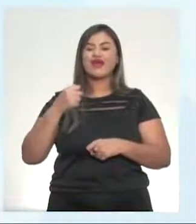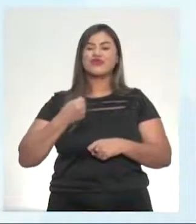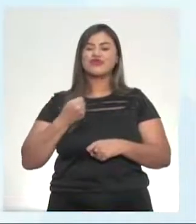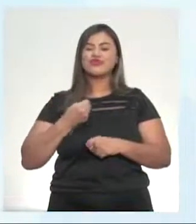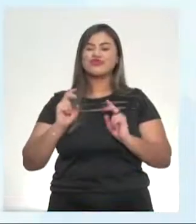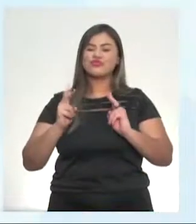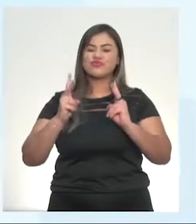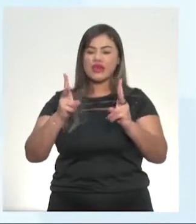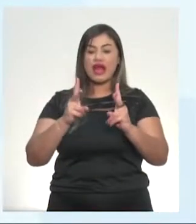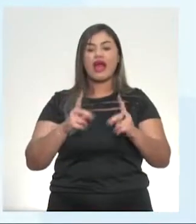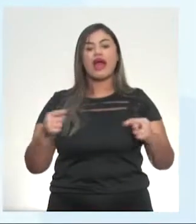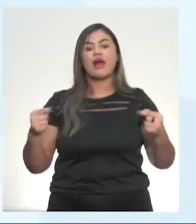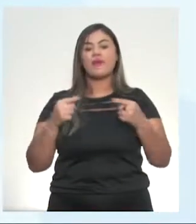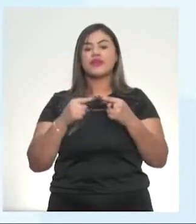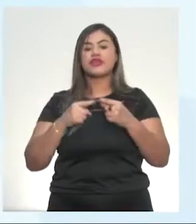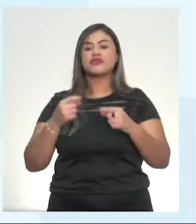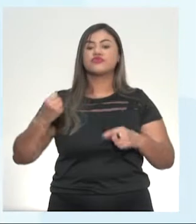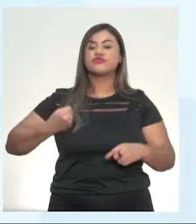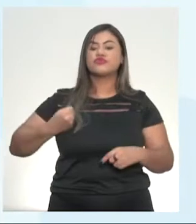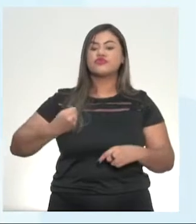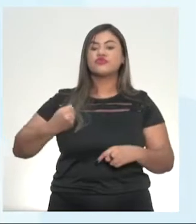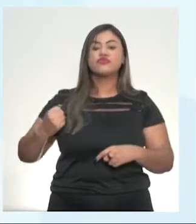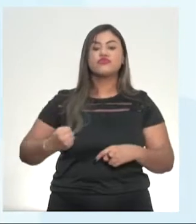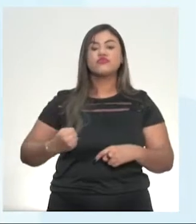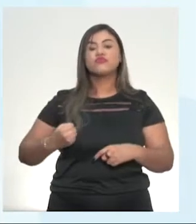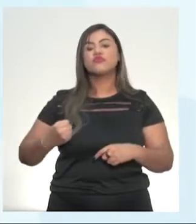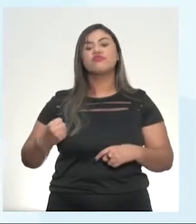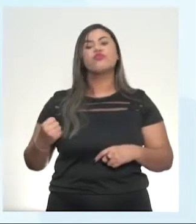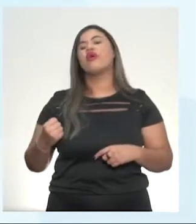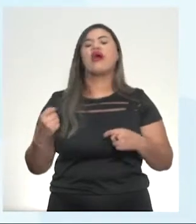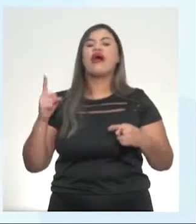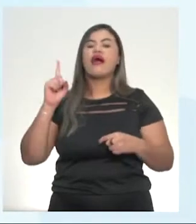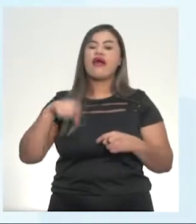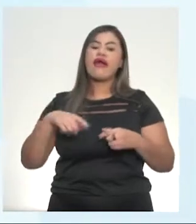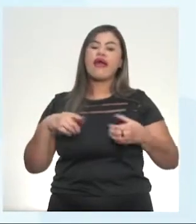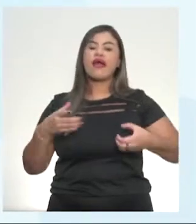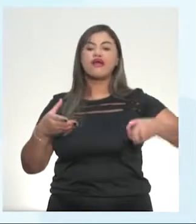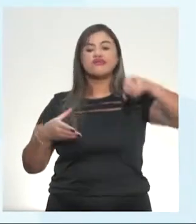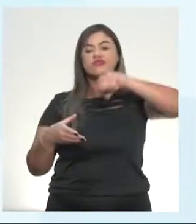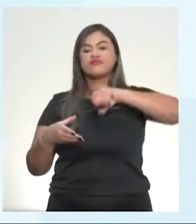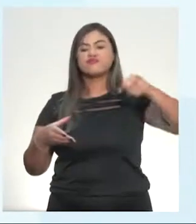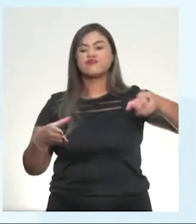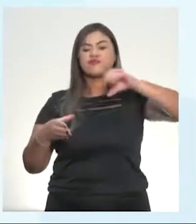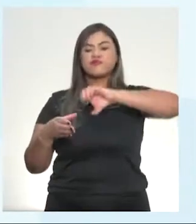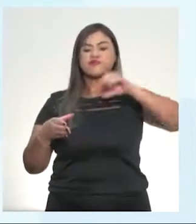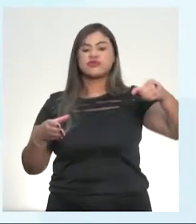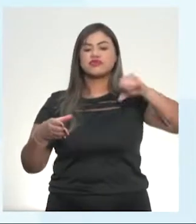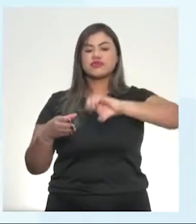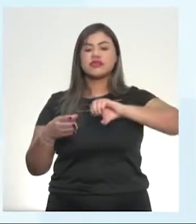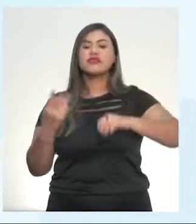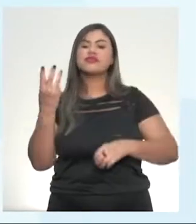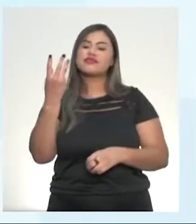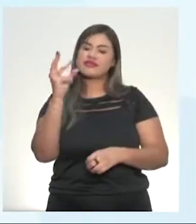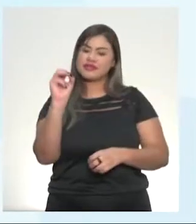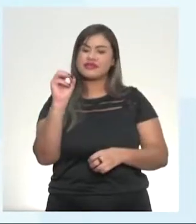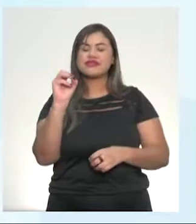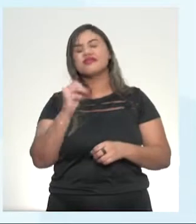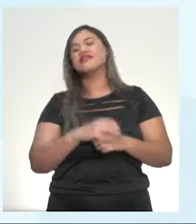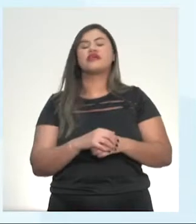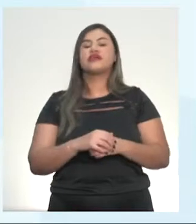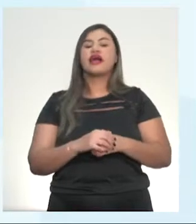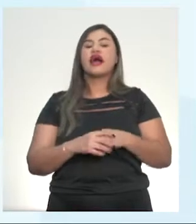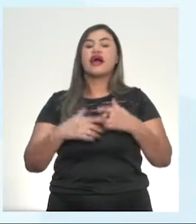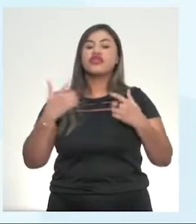constante, vai ser grandeza 1. Eu posso chamar a grandeza 1 de recipientes. Então, 30.